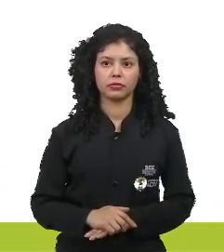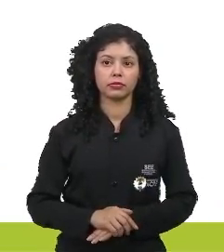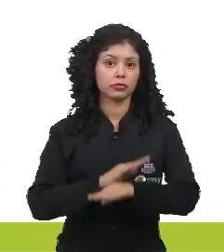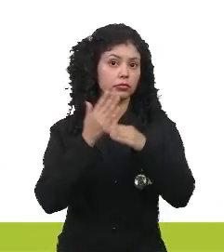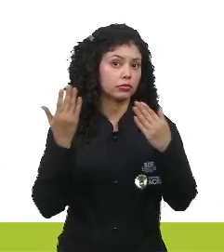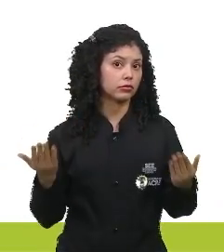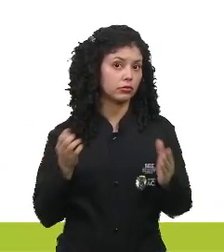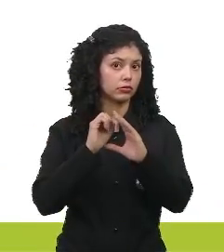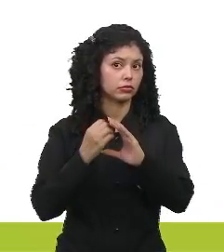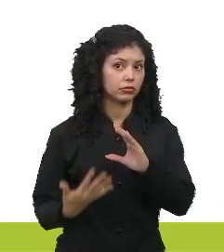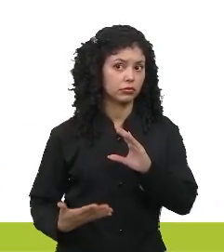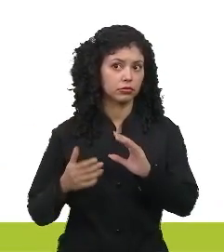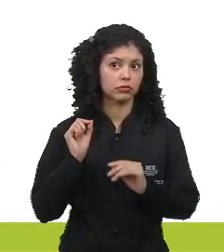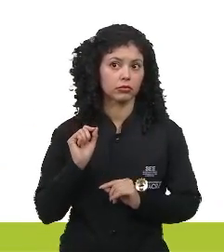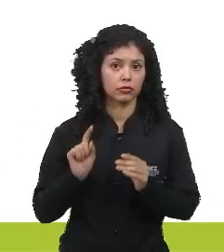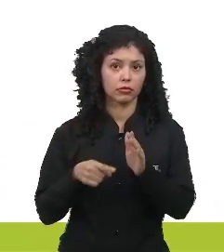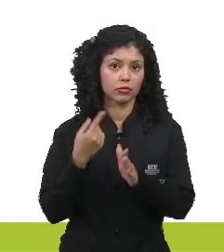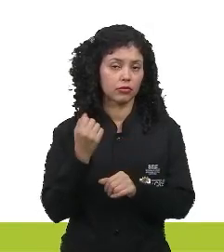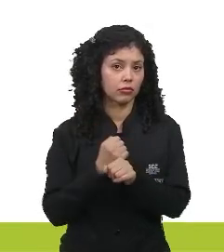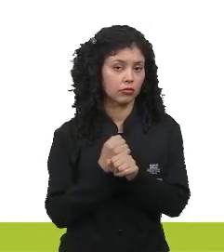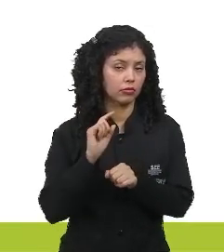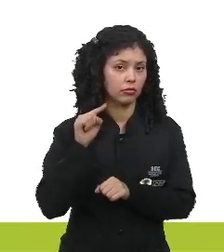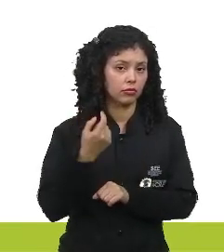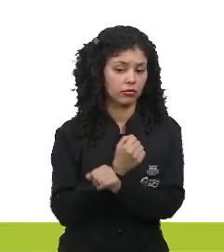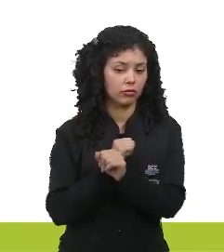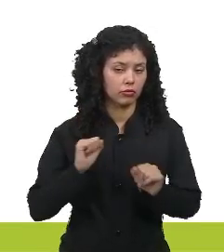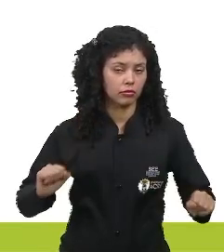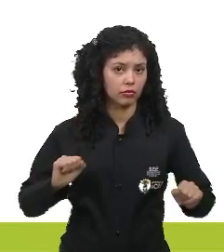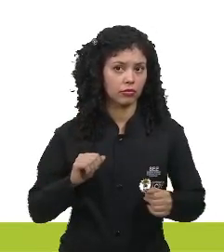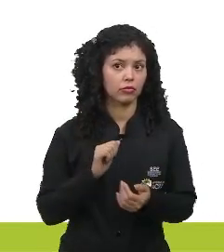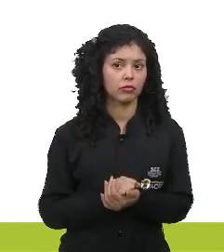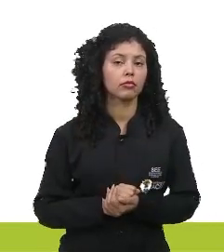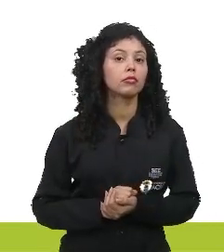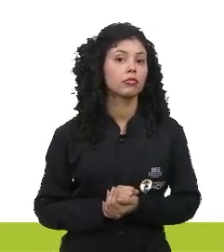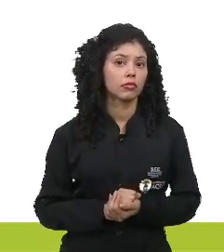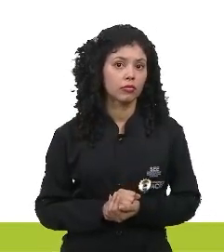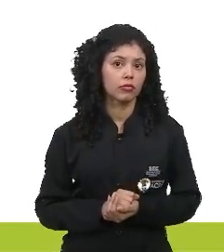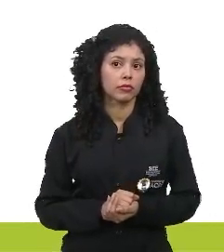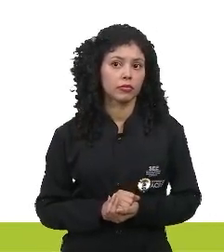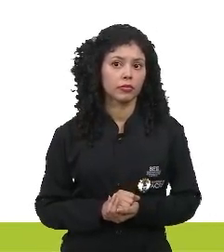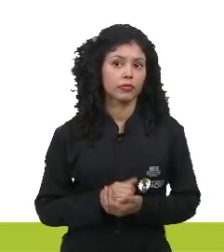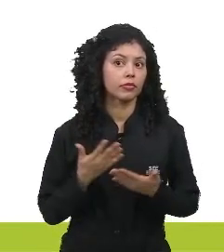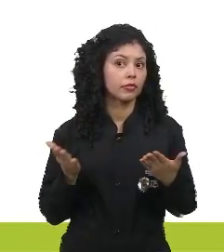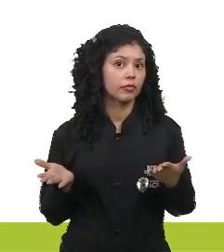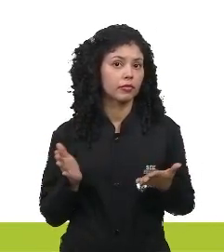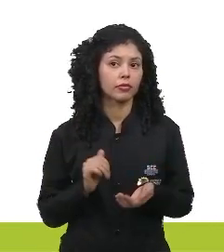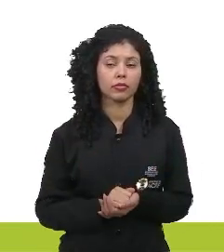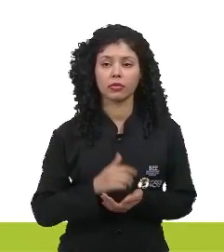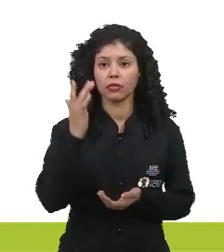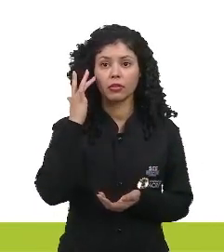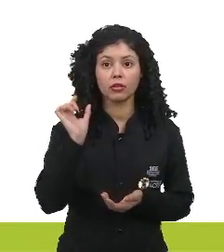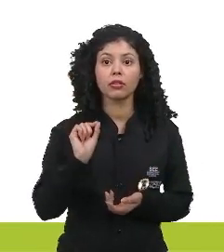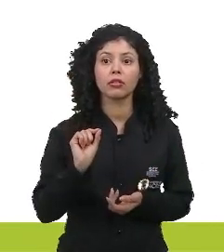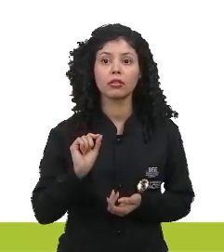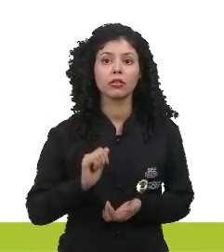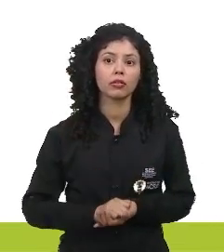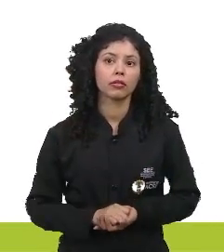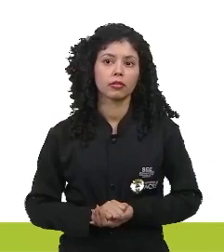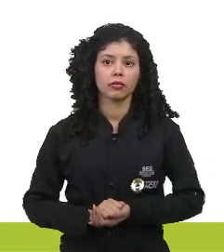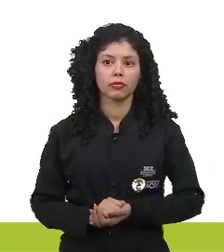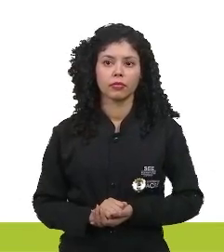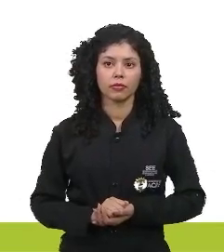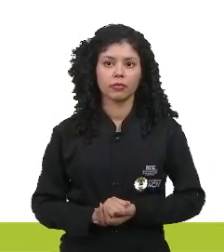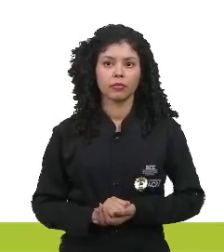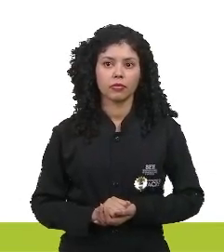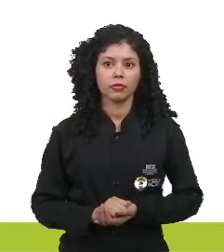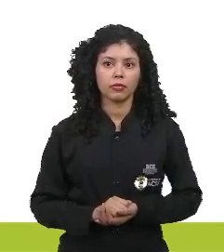Quais são as características dos primeiros anos após a abolição da escravidão, hein? E aí? O que vocês marcam? O que